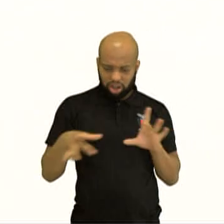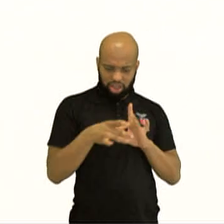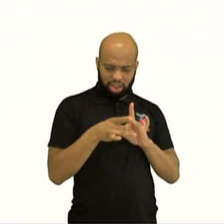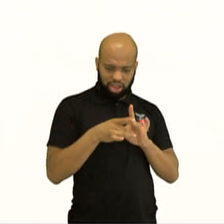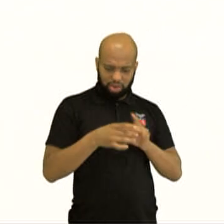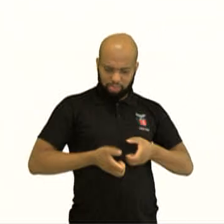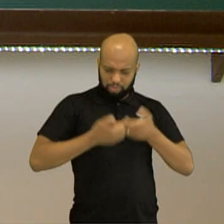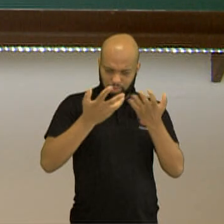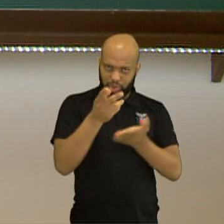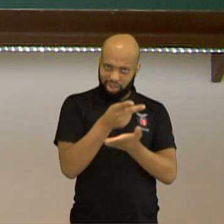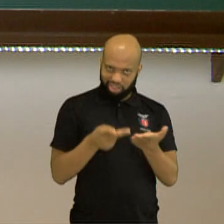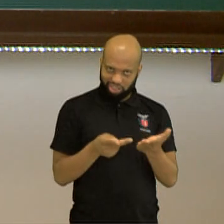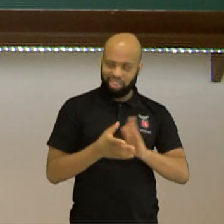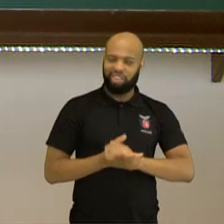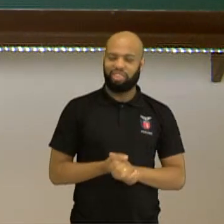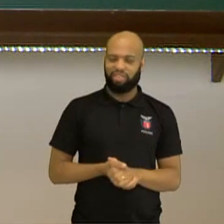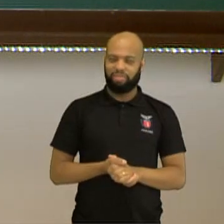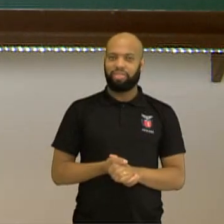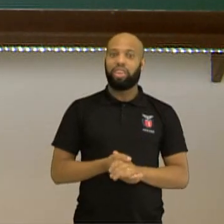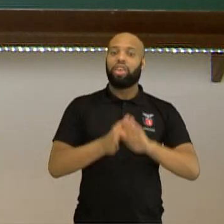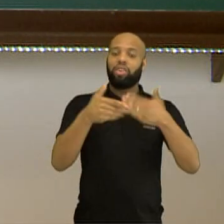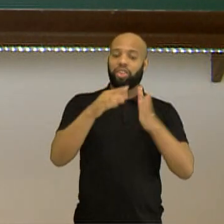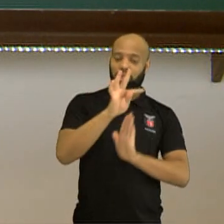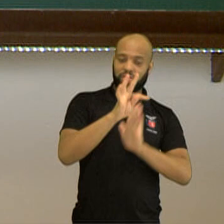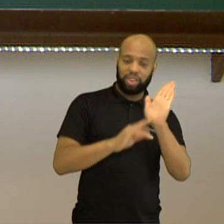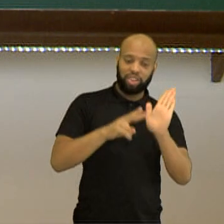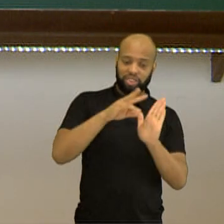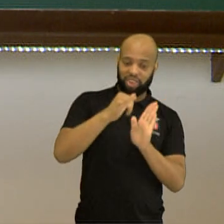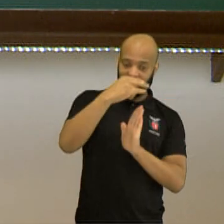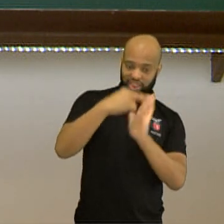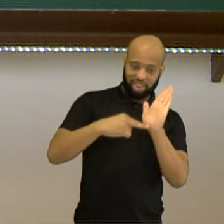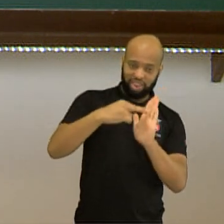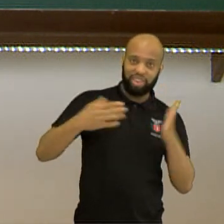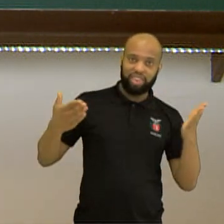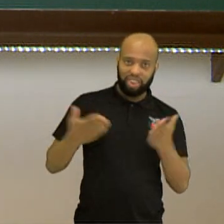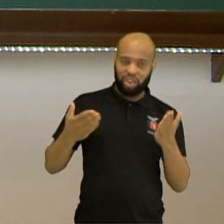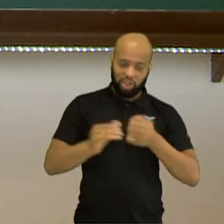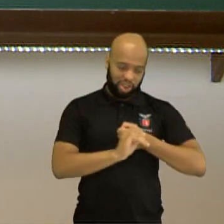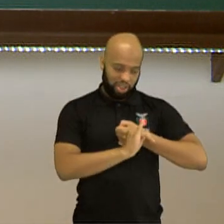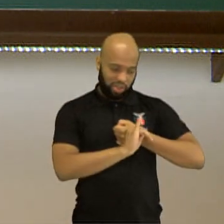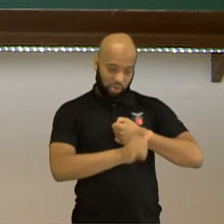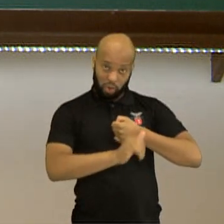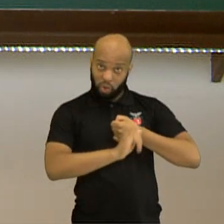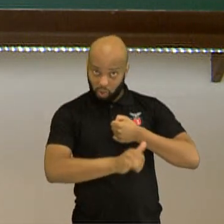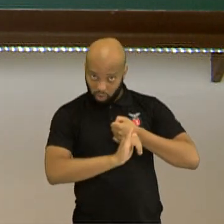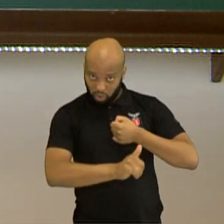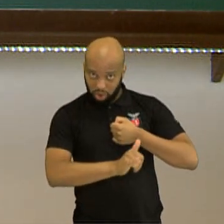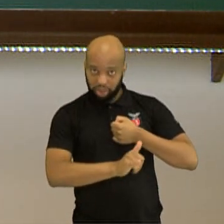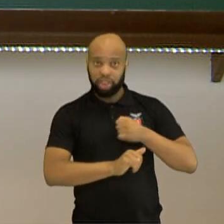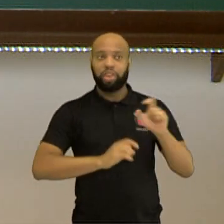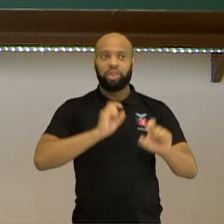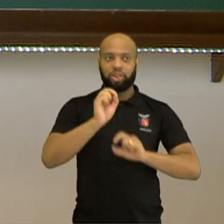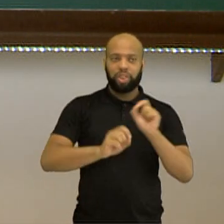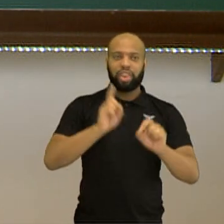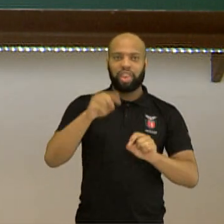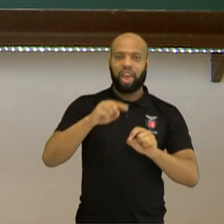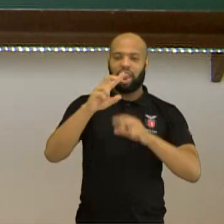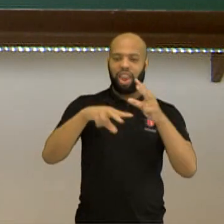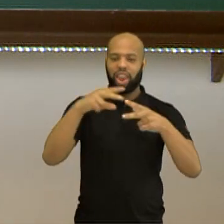Já pensou sobre isso? O texto que vamos ler agora, a crônica, né, é um laço de